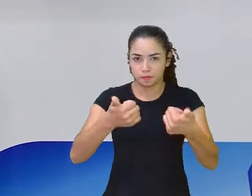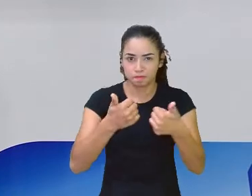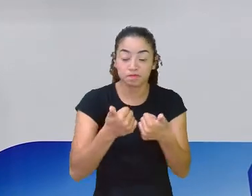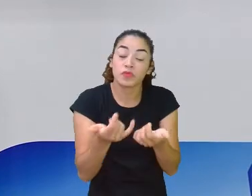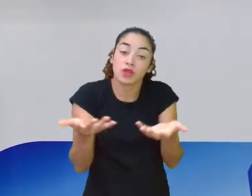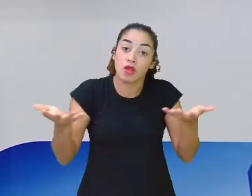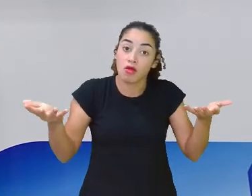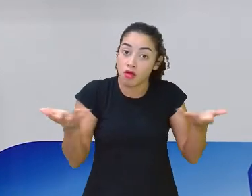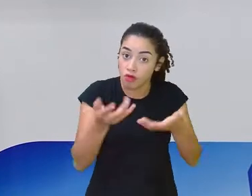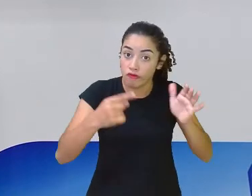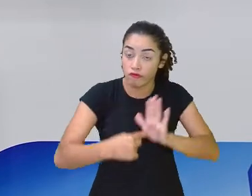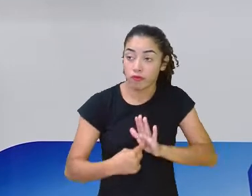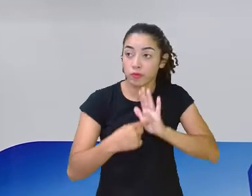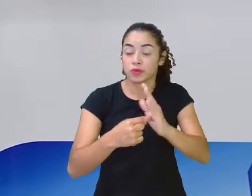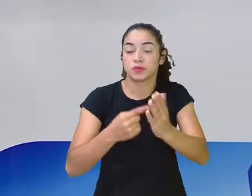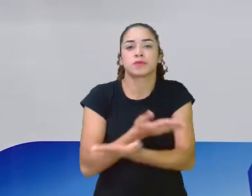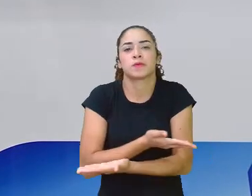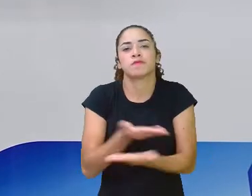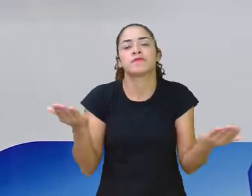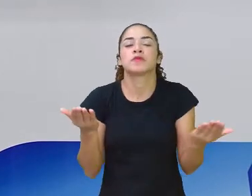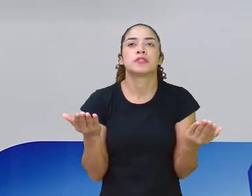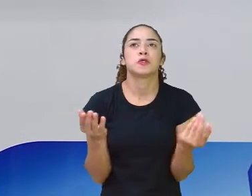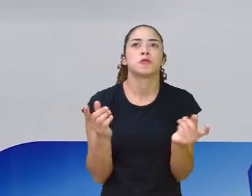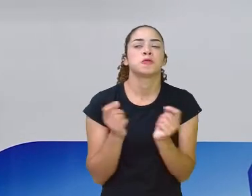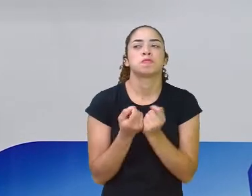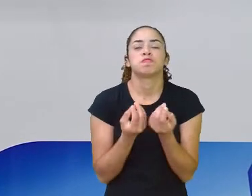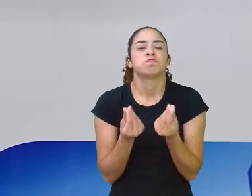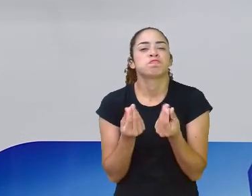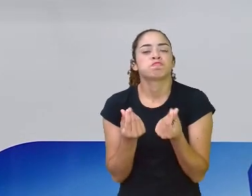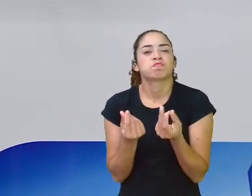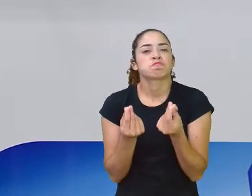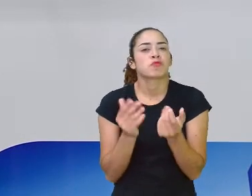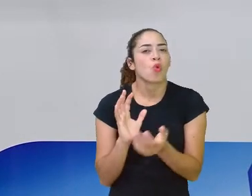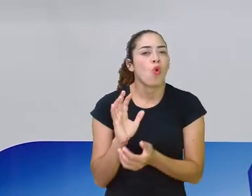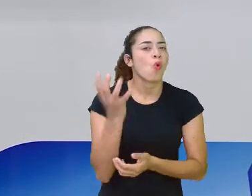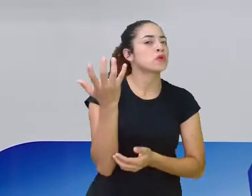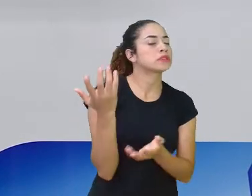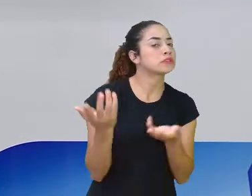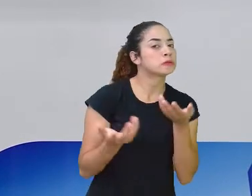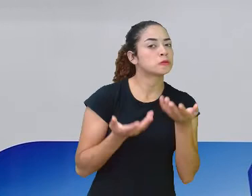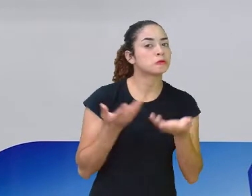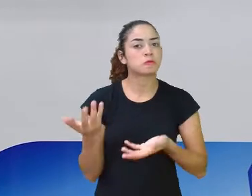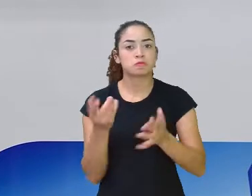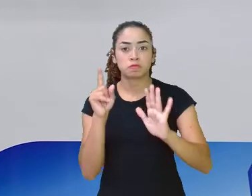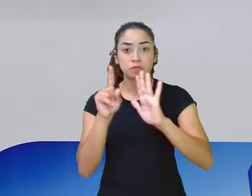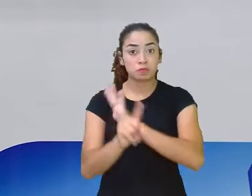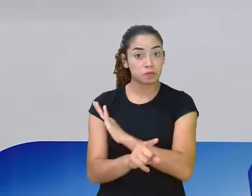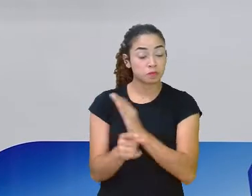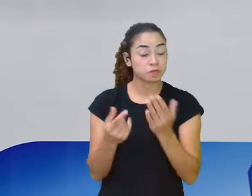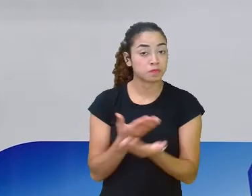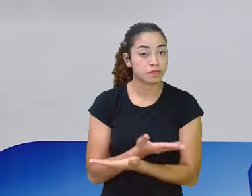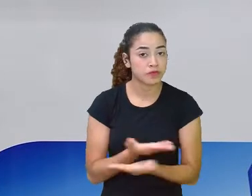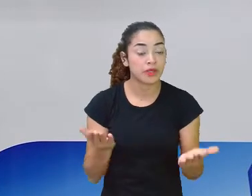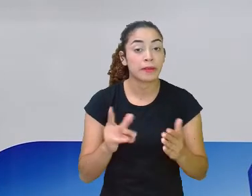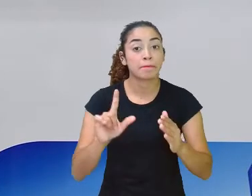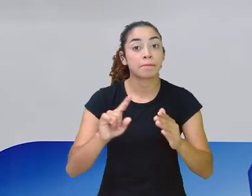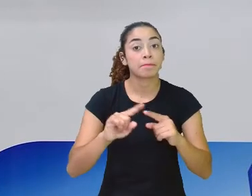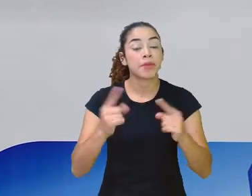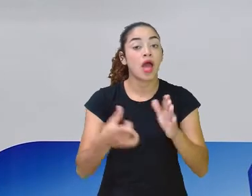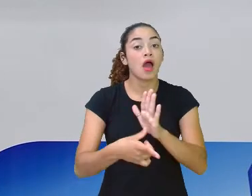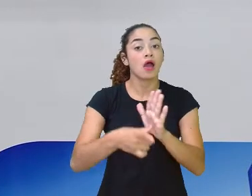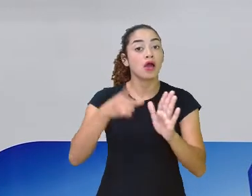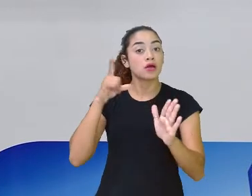eu vou trazer uma situação, problema para vocês, mas antes, lembrem